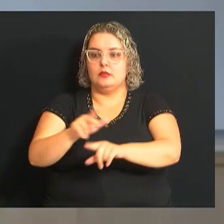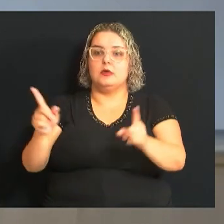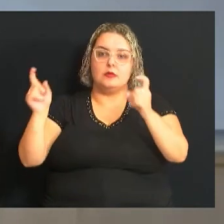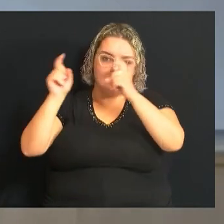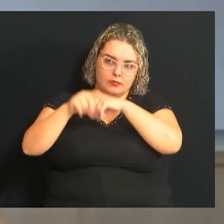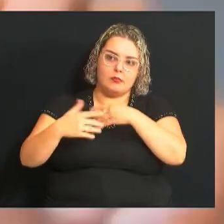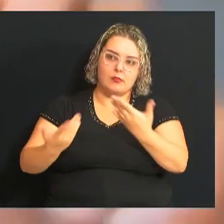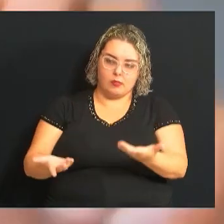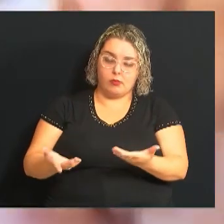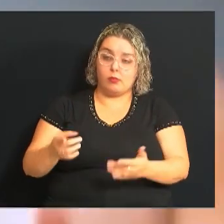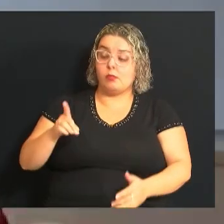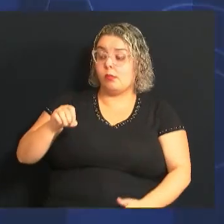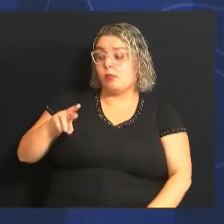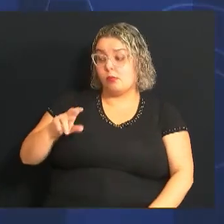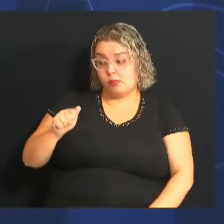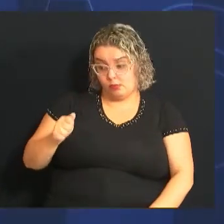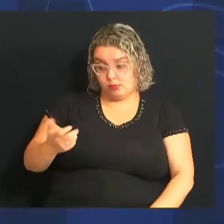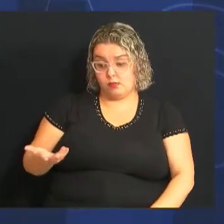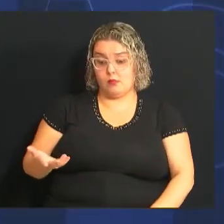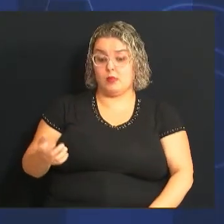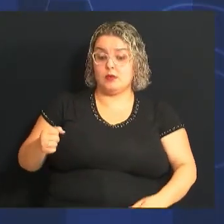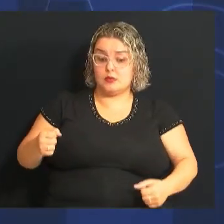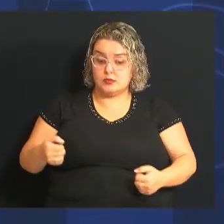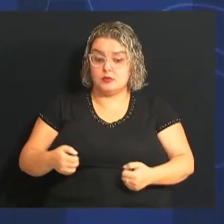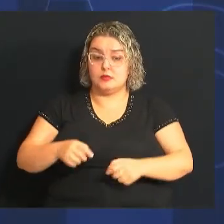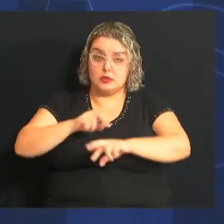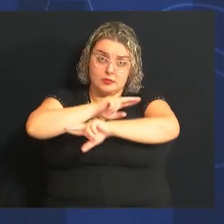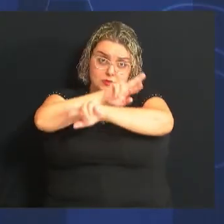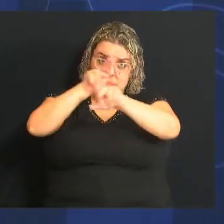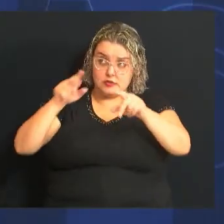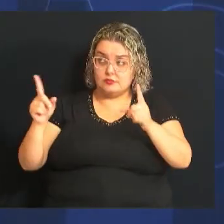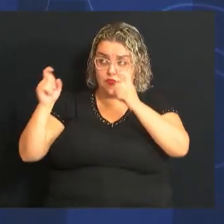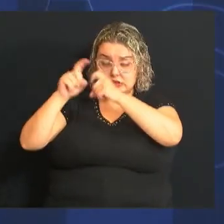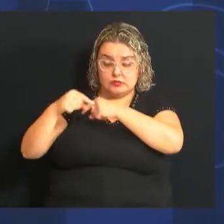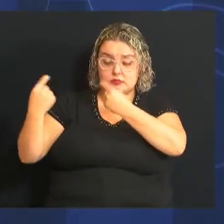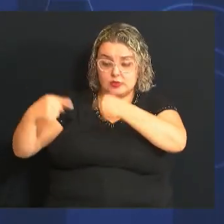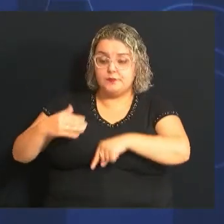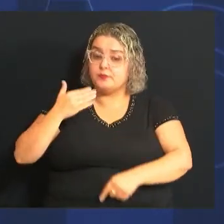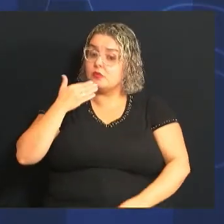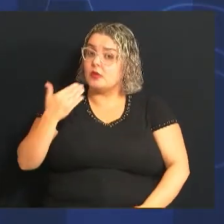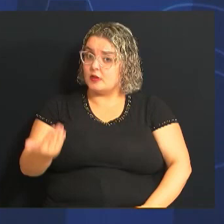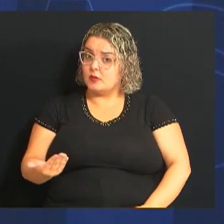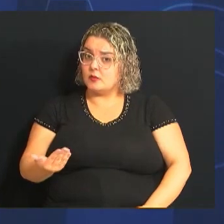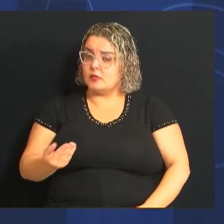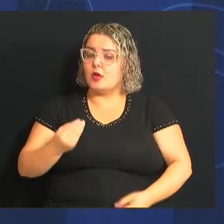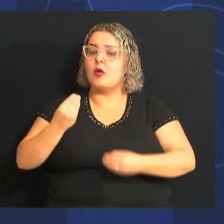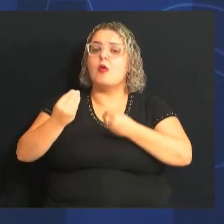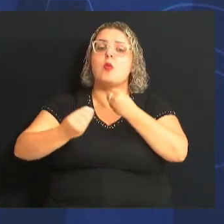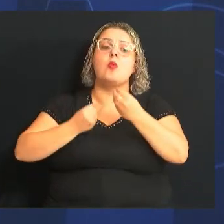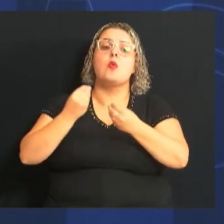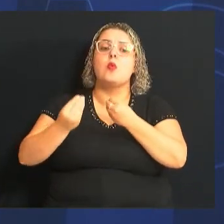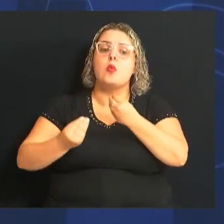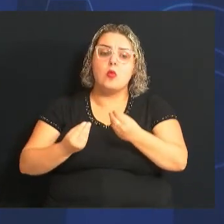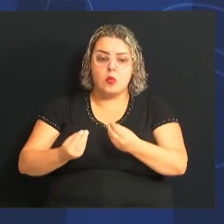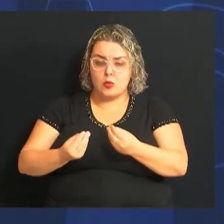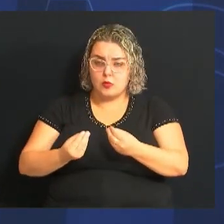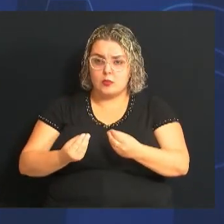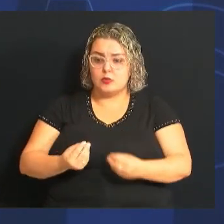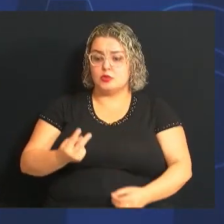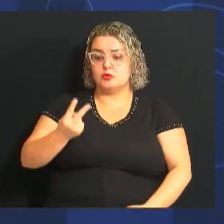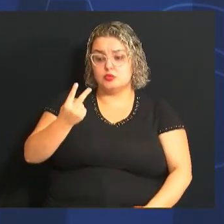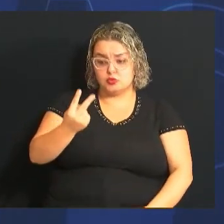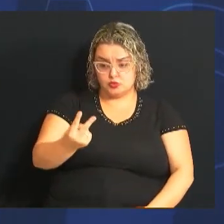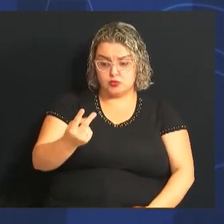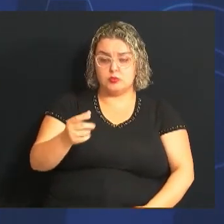Dora, sobre esses desafios então e sobre esses pedidos, né? De que maneira o fato de duas pessoas